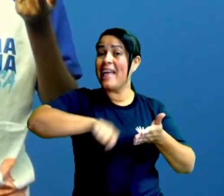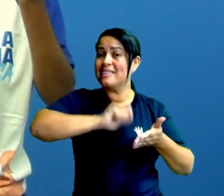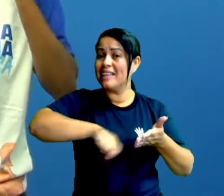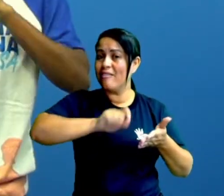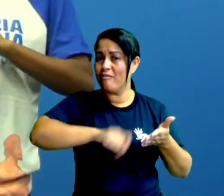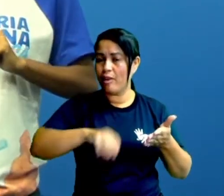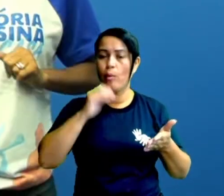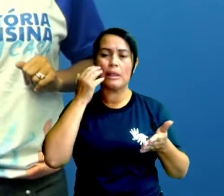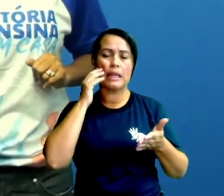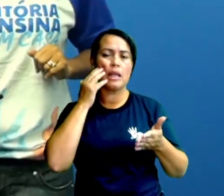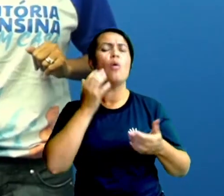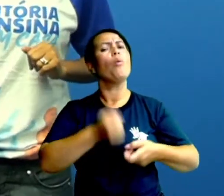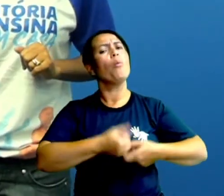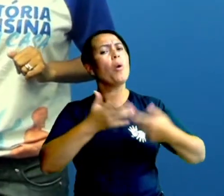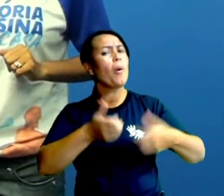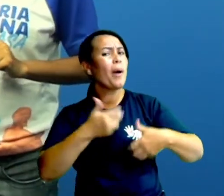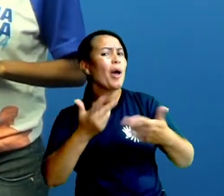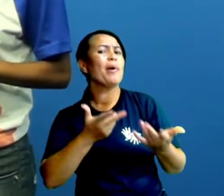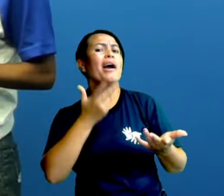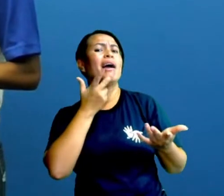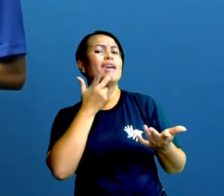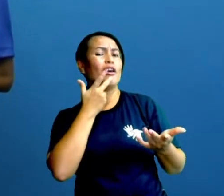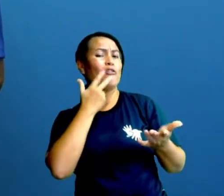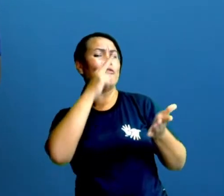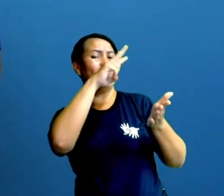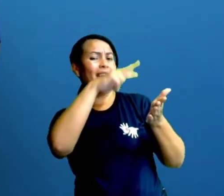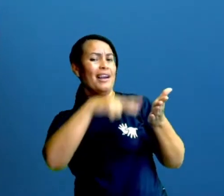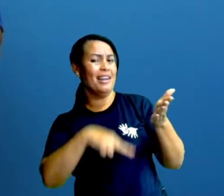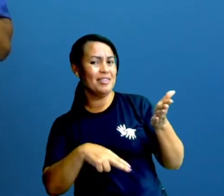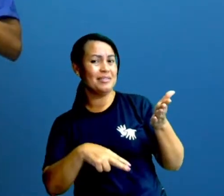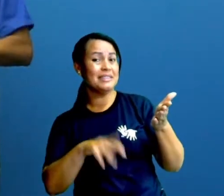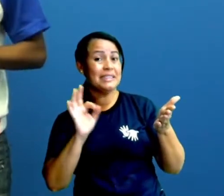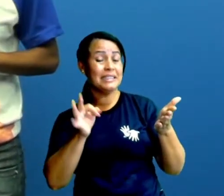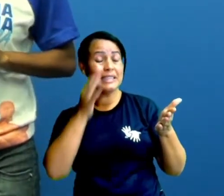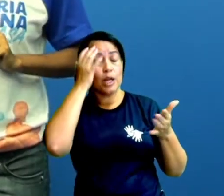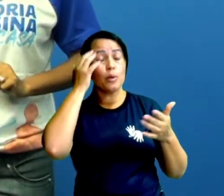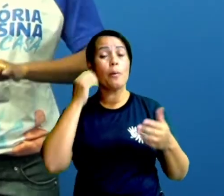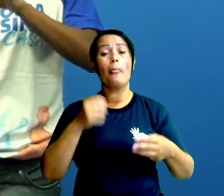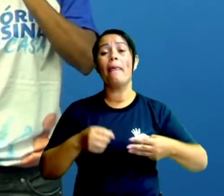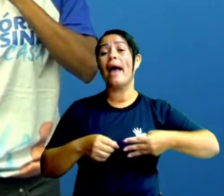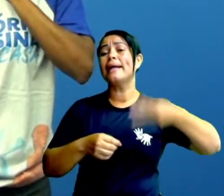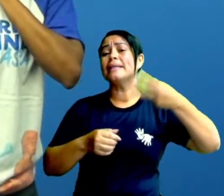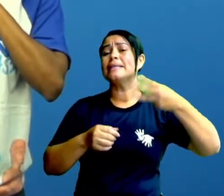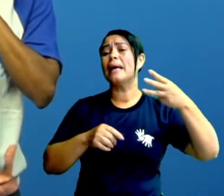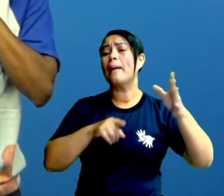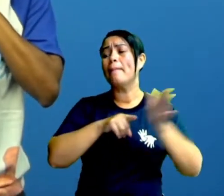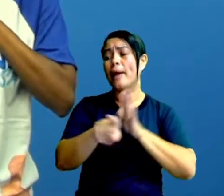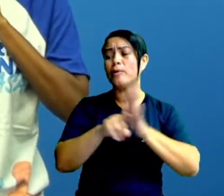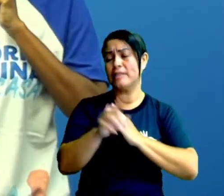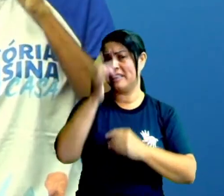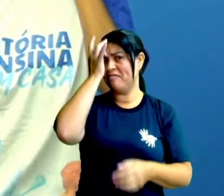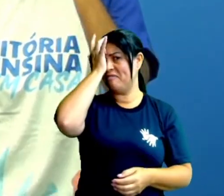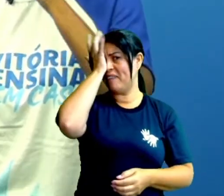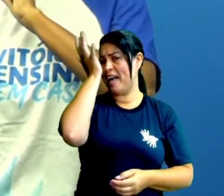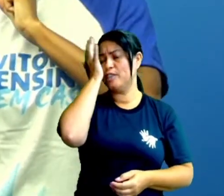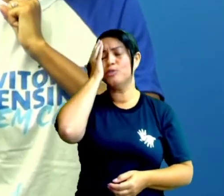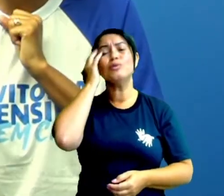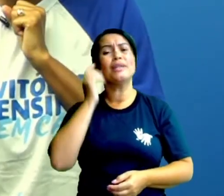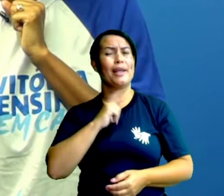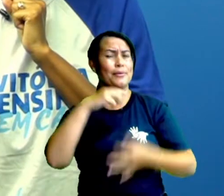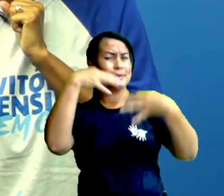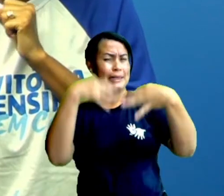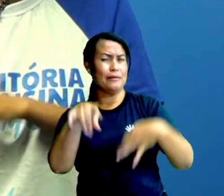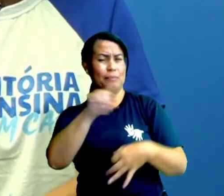escreveu esse poema que eu acabei de fazer a leitura uma terceira perguntinha Essa é super fácil eu